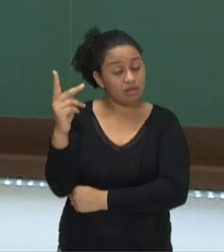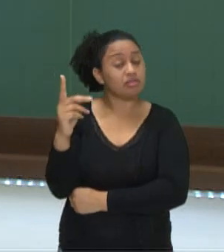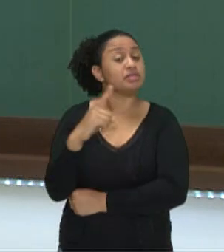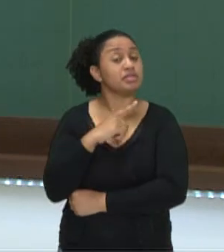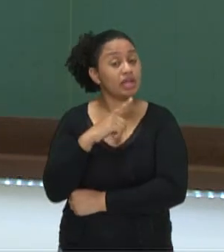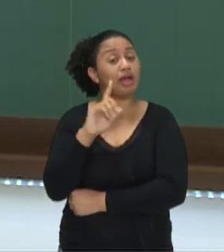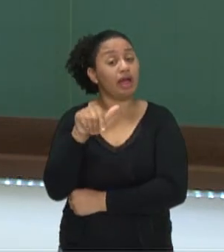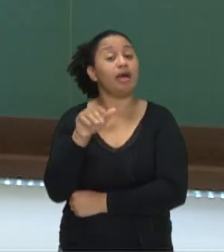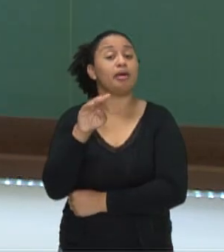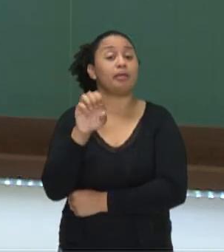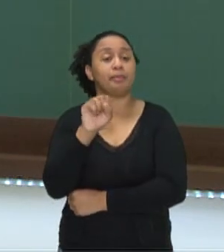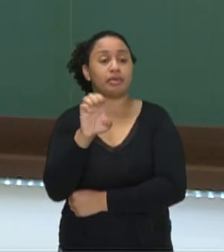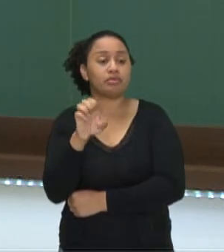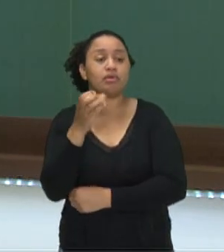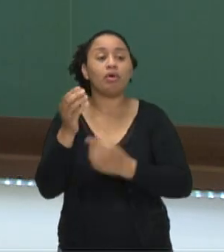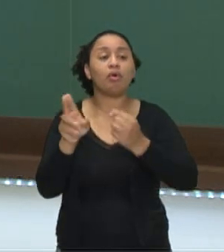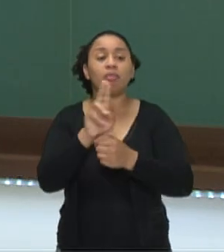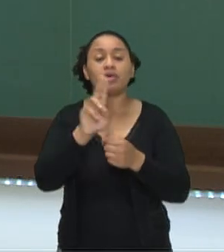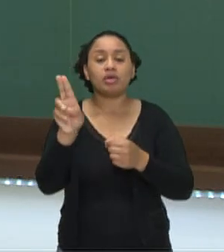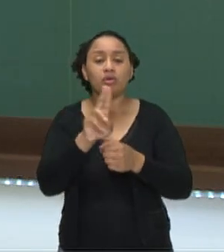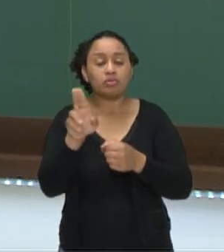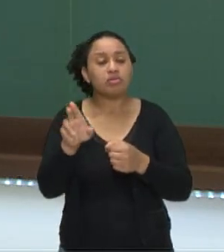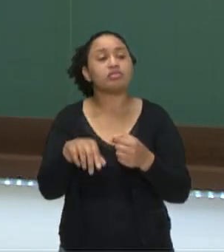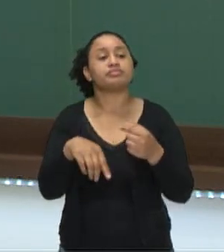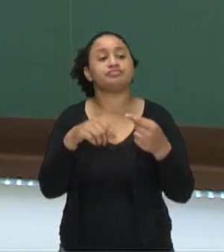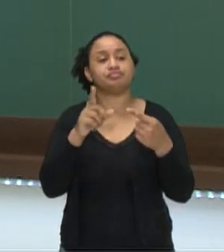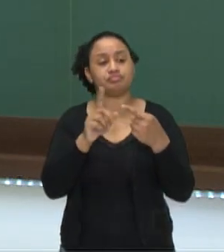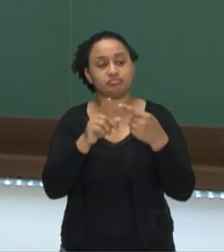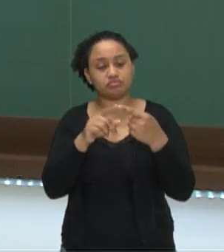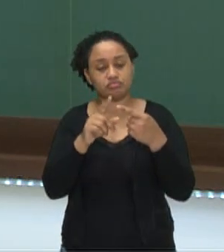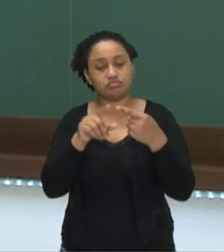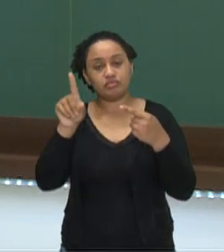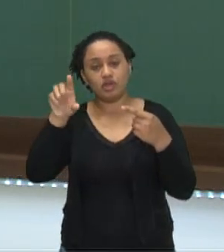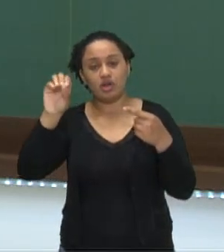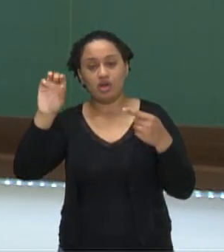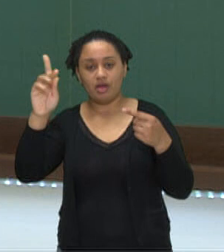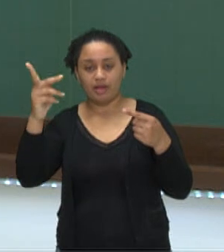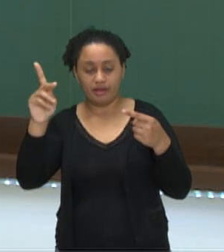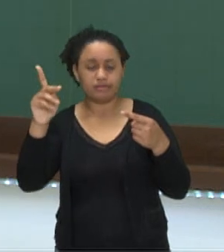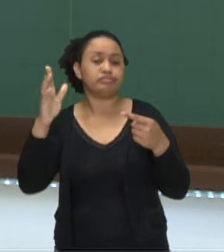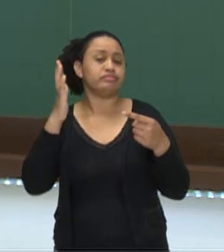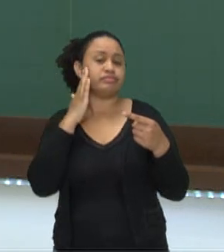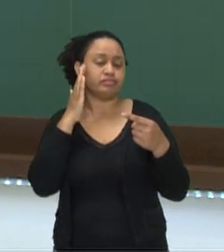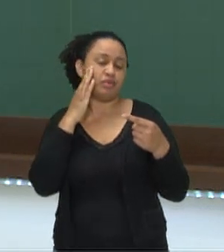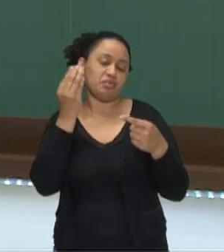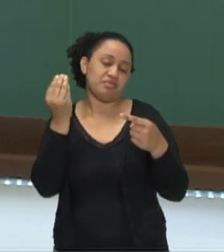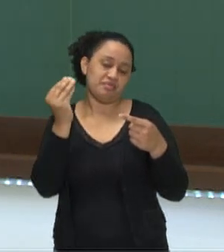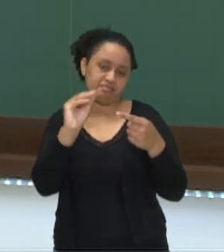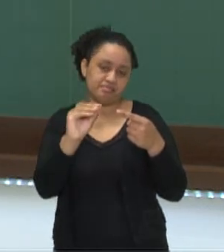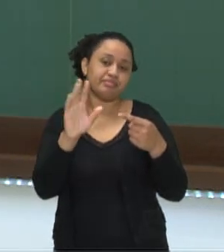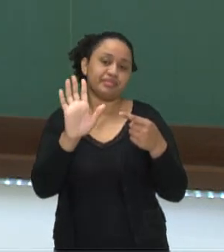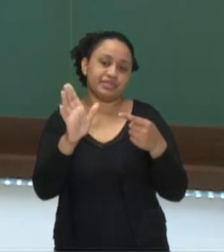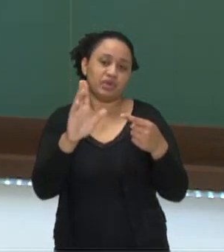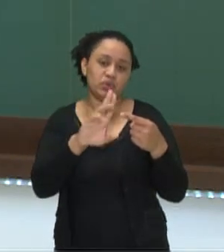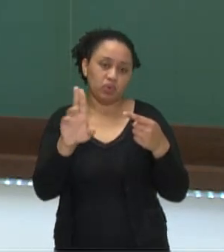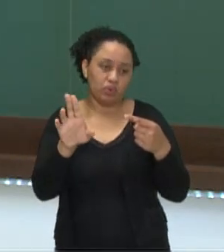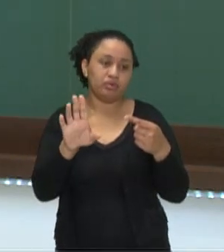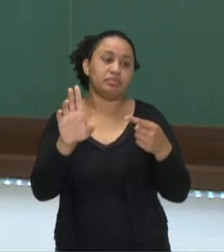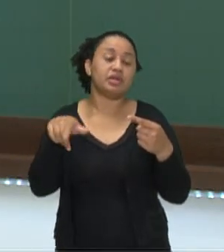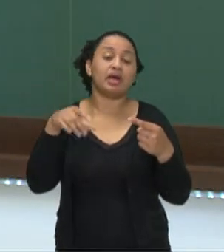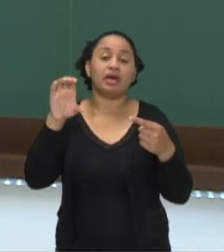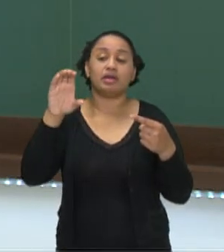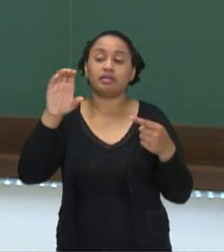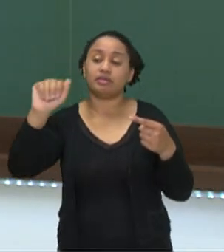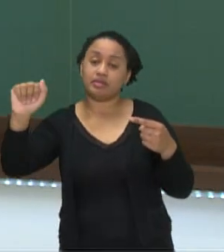hidroxila. E como que é o nome dessa base? Isso aqui a gente simplesmente escreve hidróxido de,